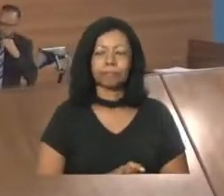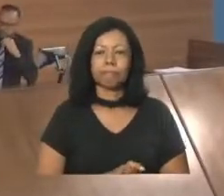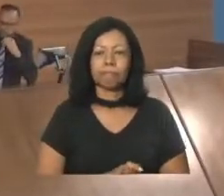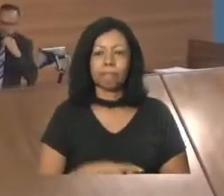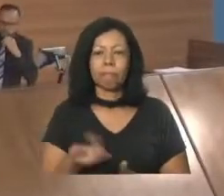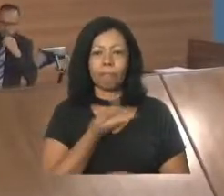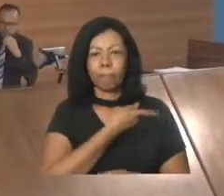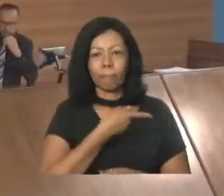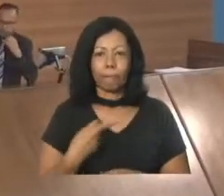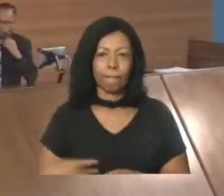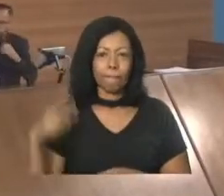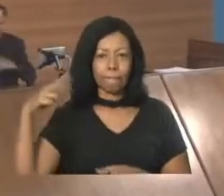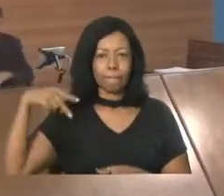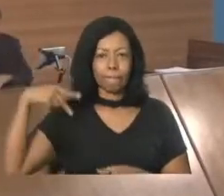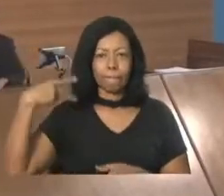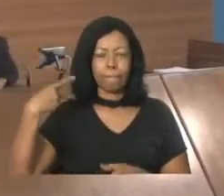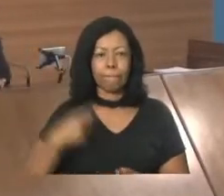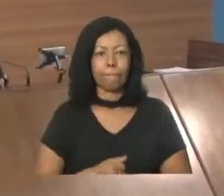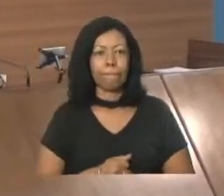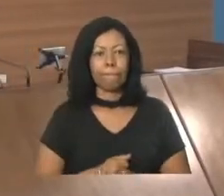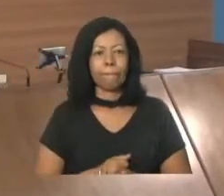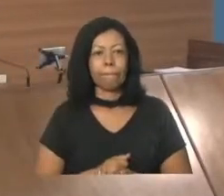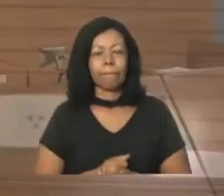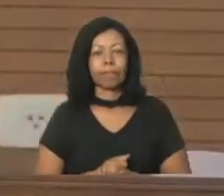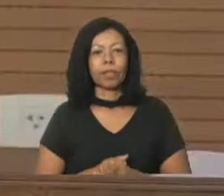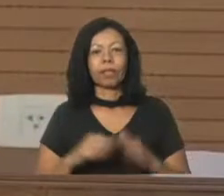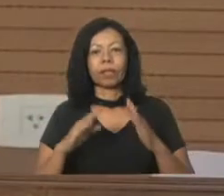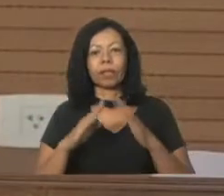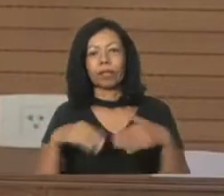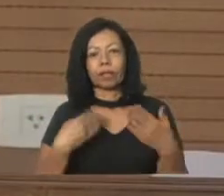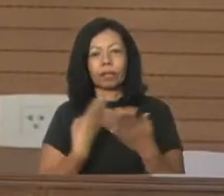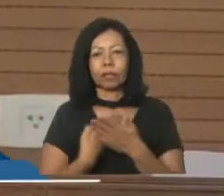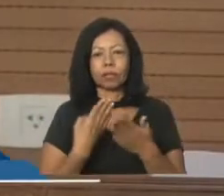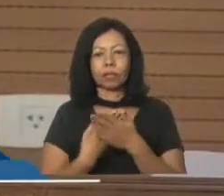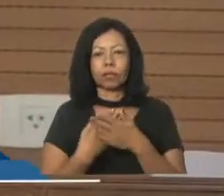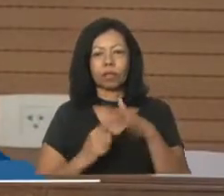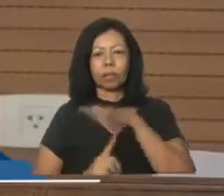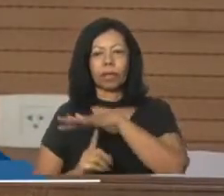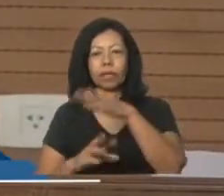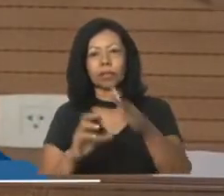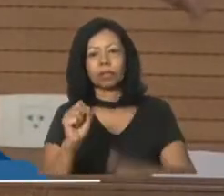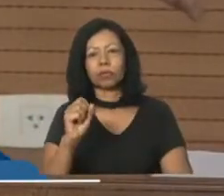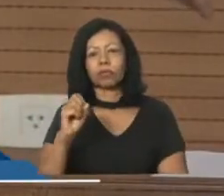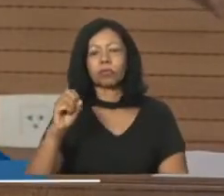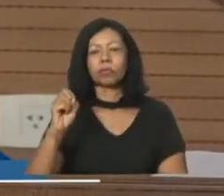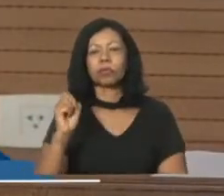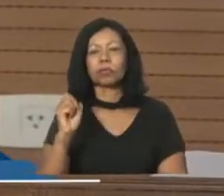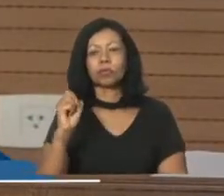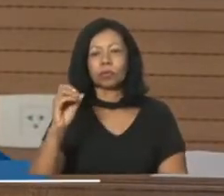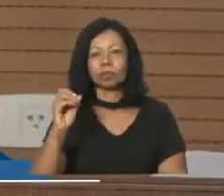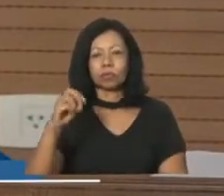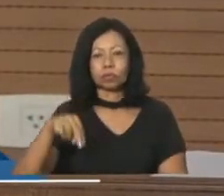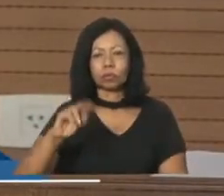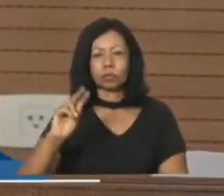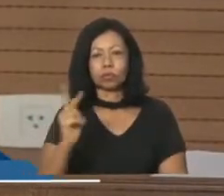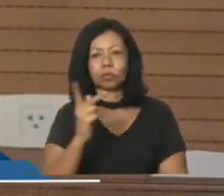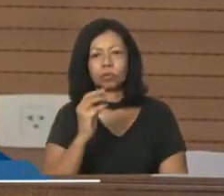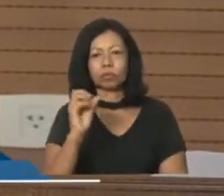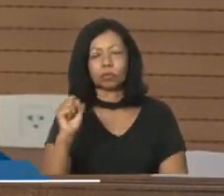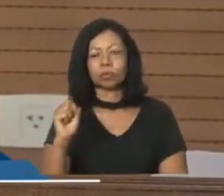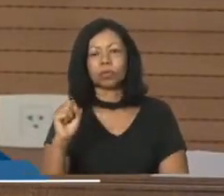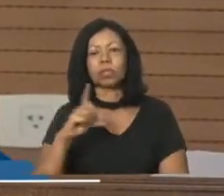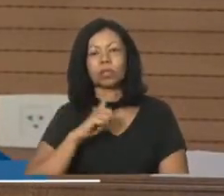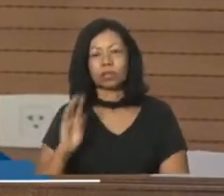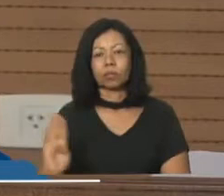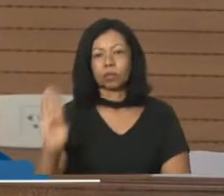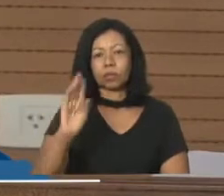Senhor presidente, nobres pares, a escola e Parque dos Sonhos, localizada no Bolsão 9, Cubatão, São Paulo, tem